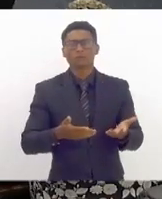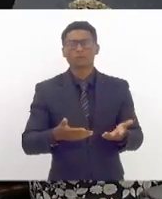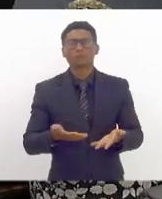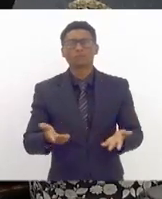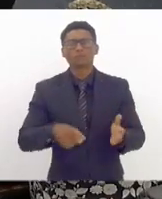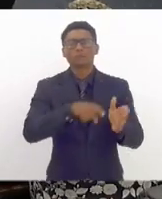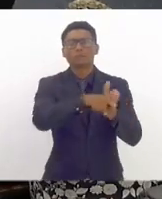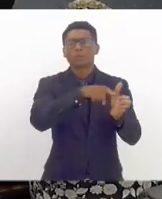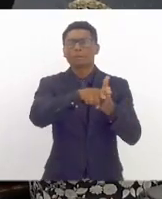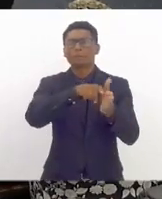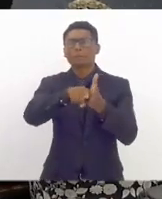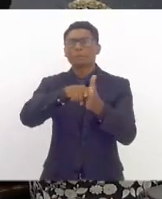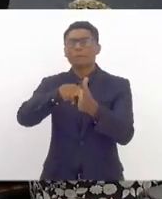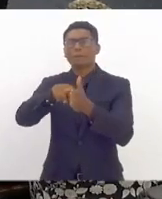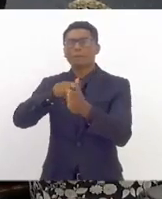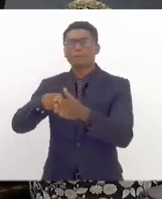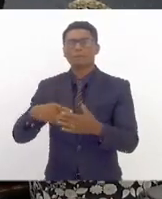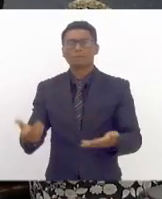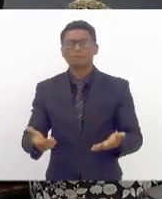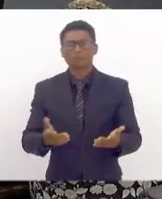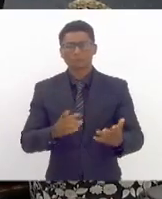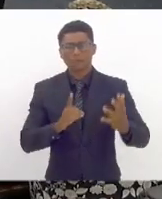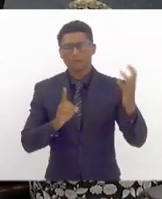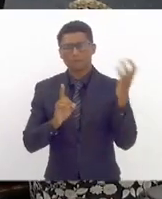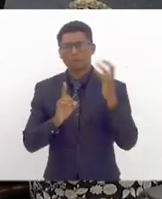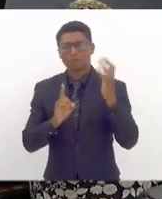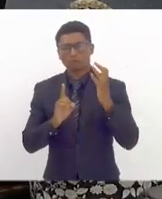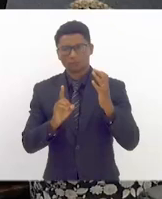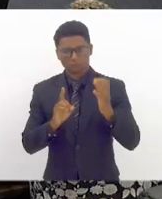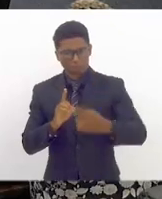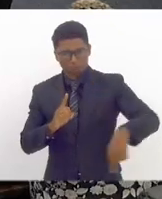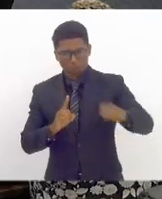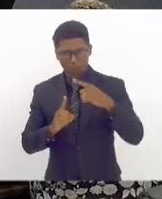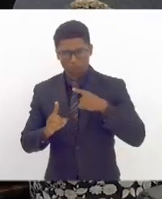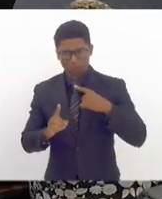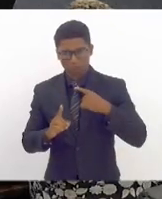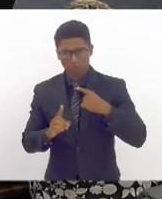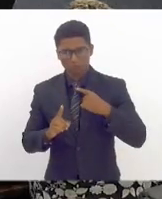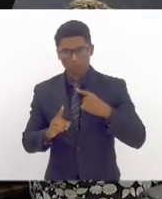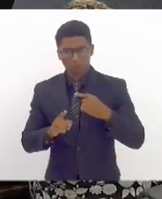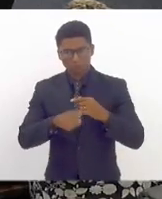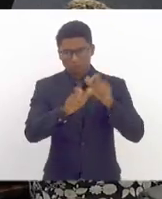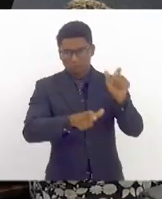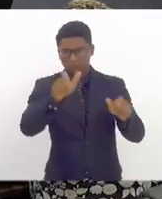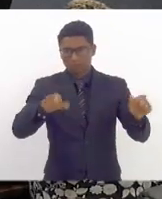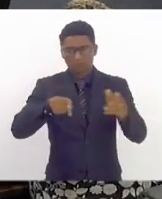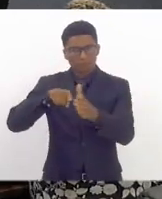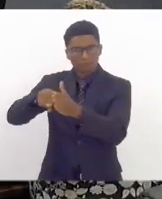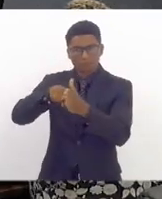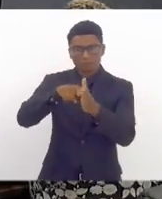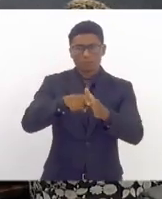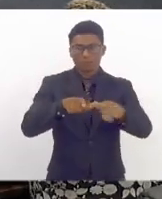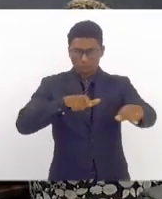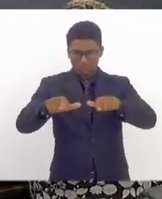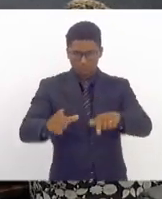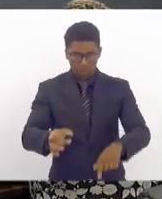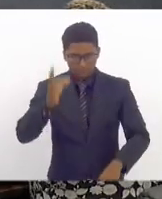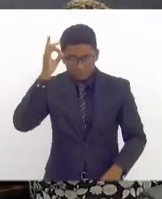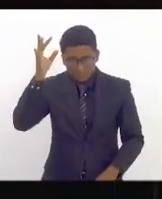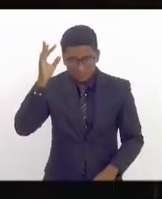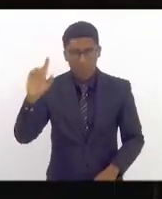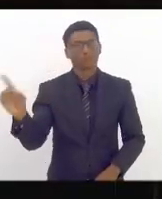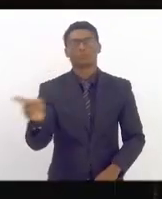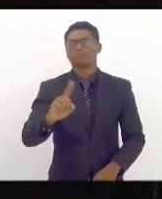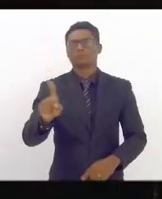ponto as pesquisas geradas de verdade impactam o nosso ambiente o trabalho dos pesquisadores não é fácil trabalho dos pesquisadores